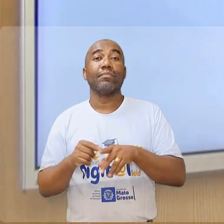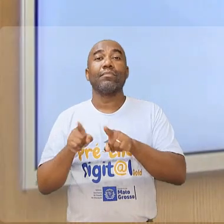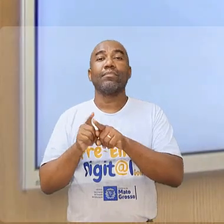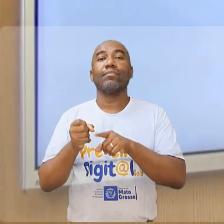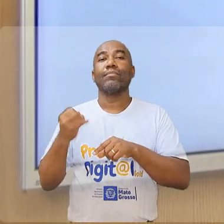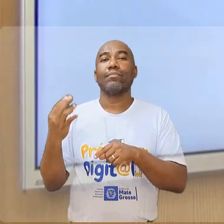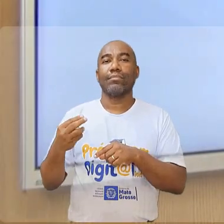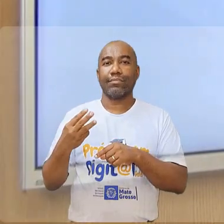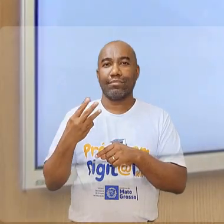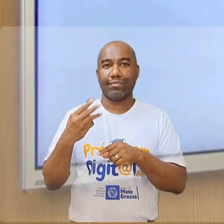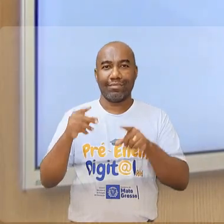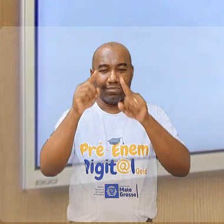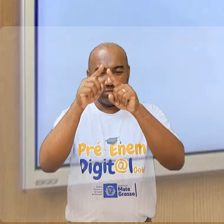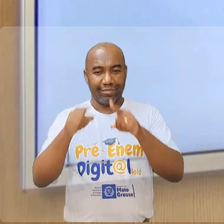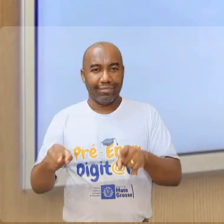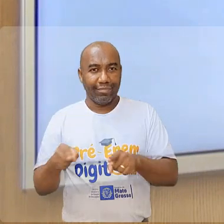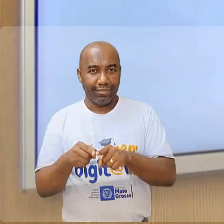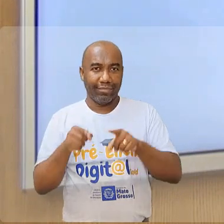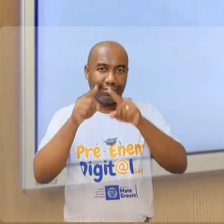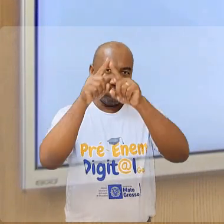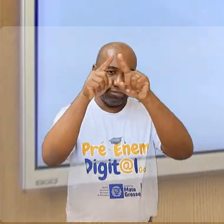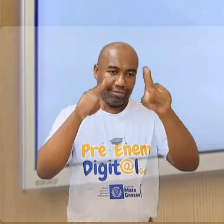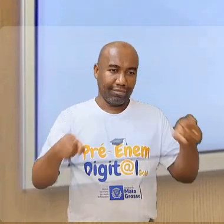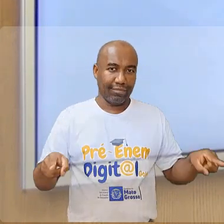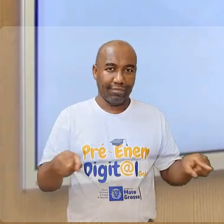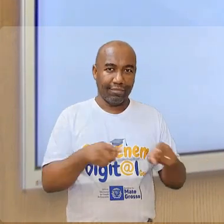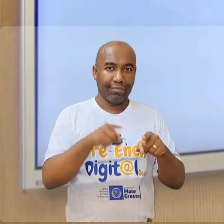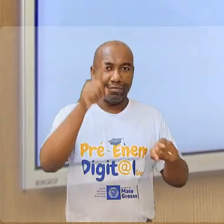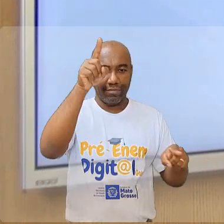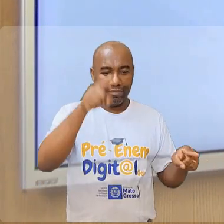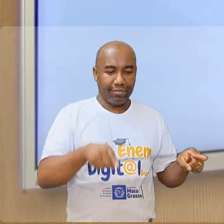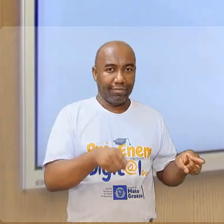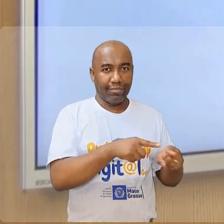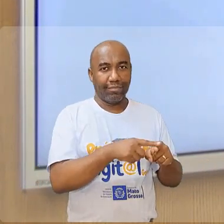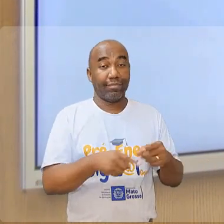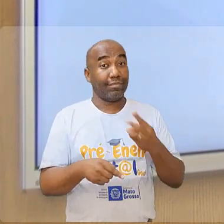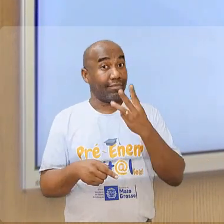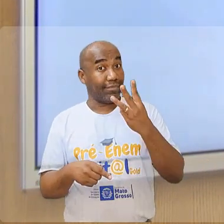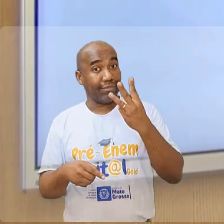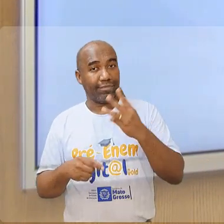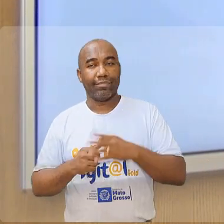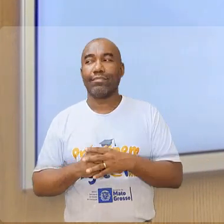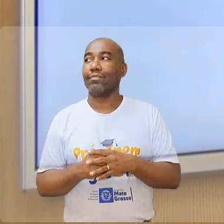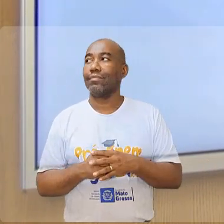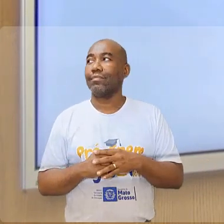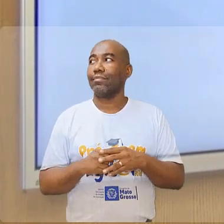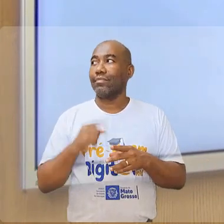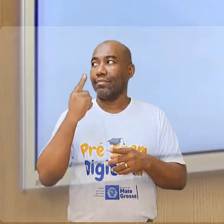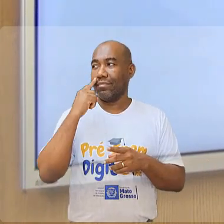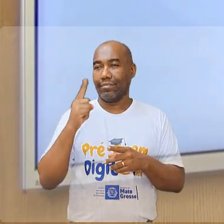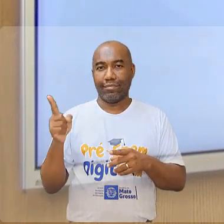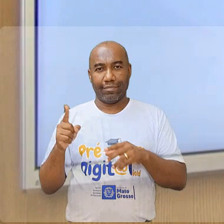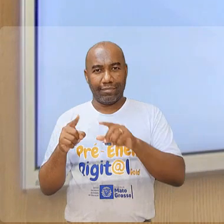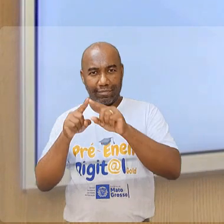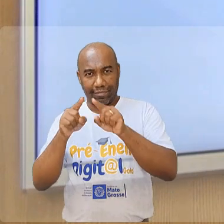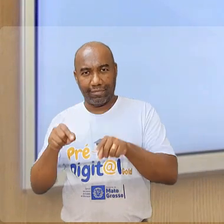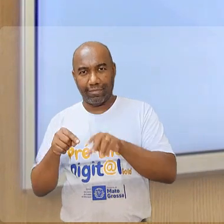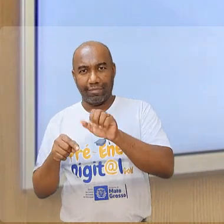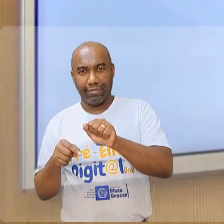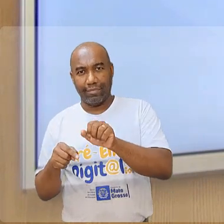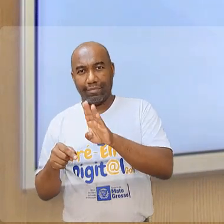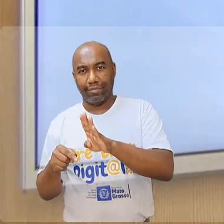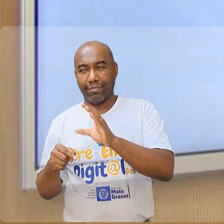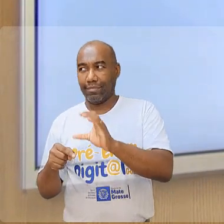três triângulos semelhantes vamos dar uma saidinha com a relação ó eu tenho que o triângulo ABC